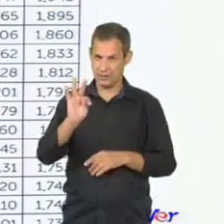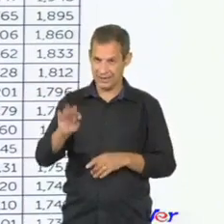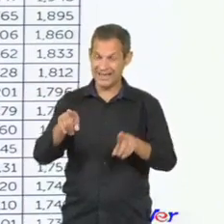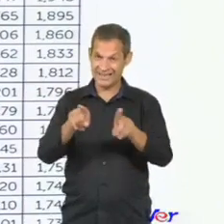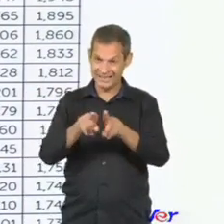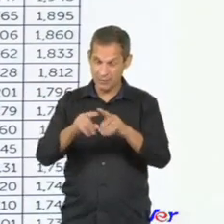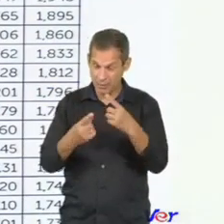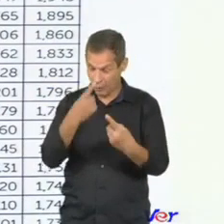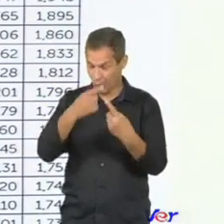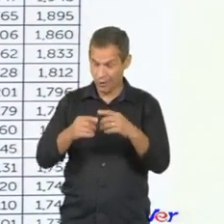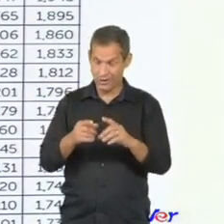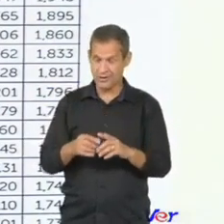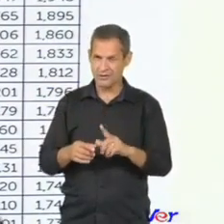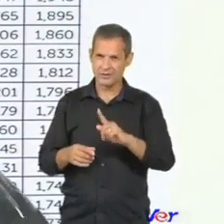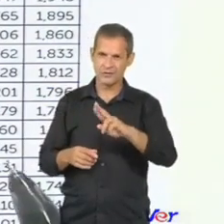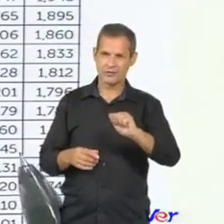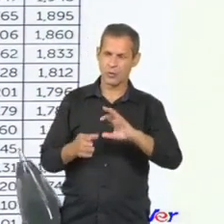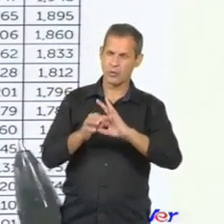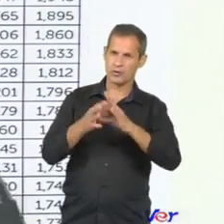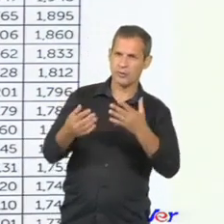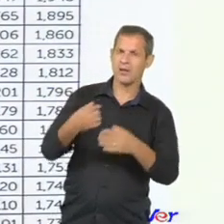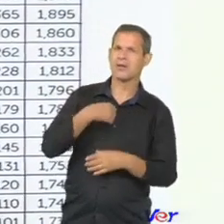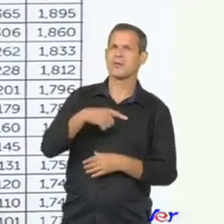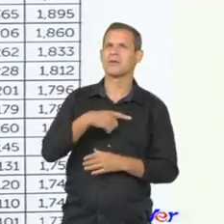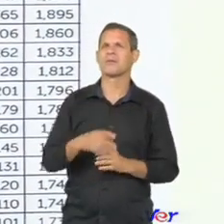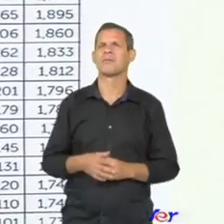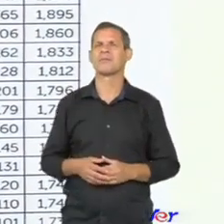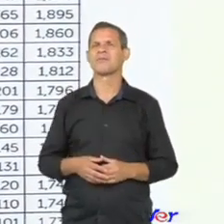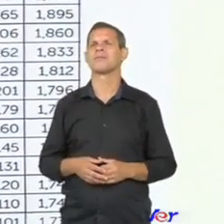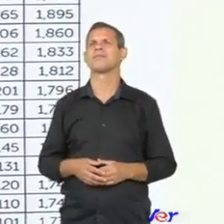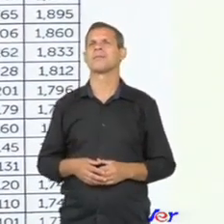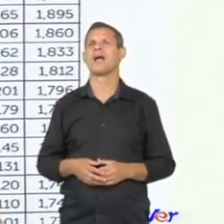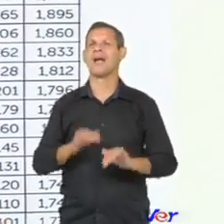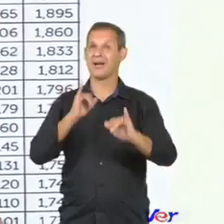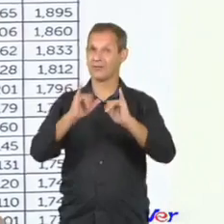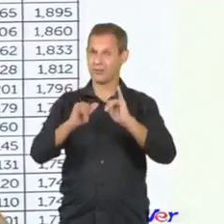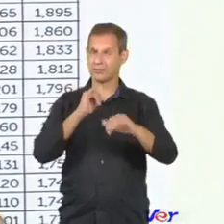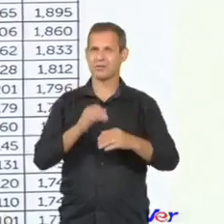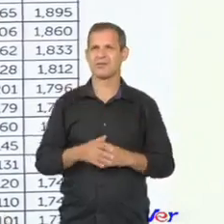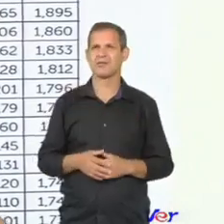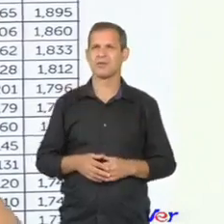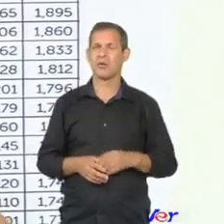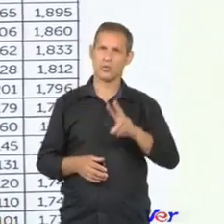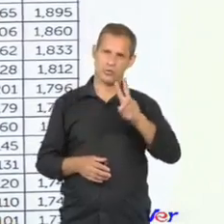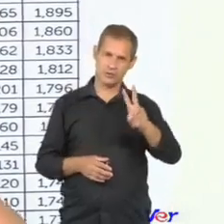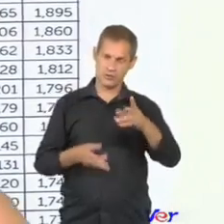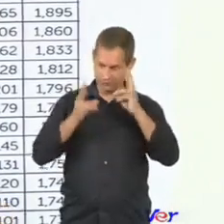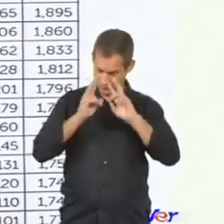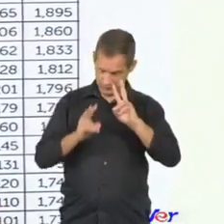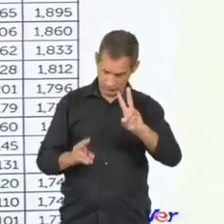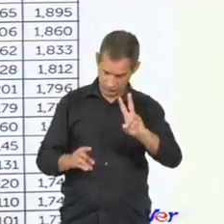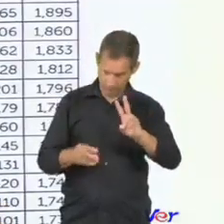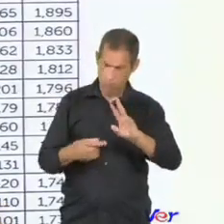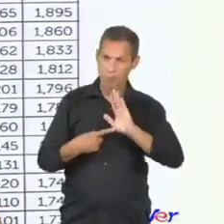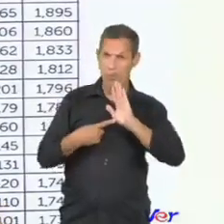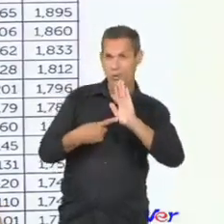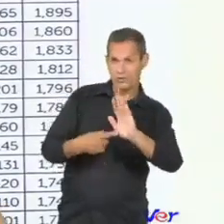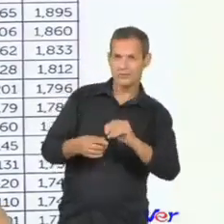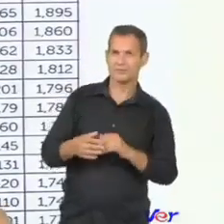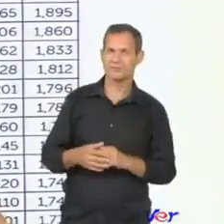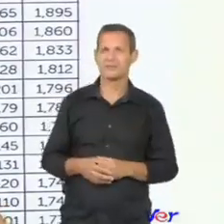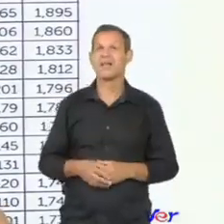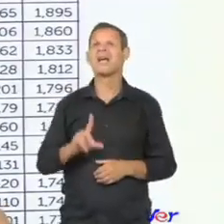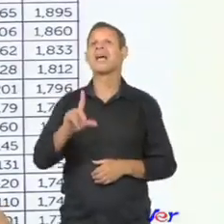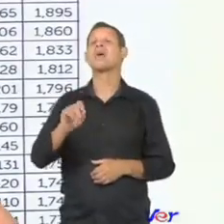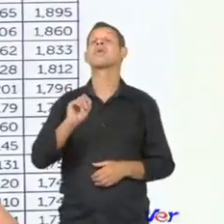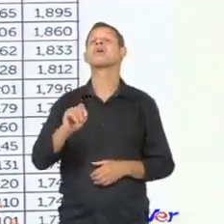também quais são esses graus de liberdade. Então, eu tenho aqui ó, a informação, o V, tá vendo o V que aparece aqui, vai